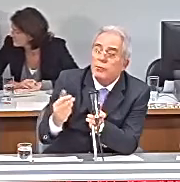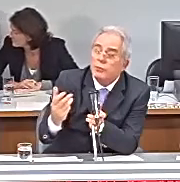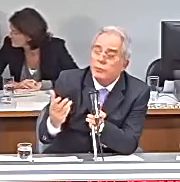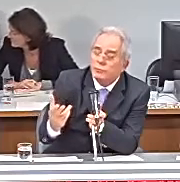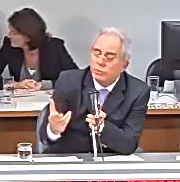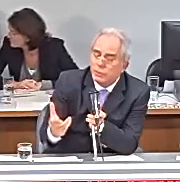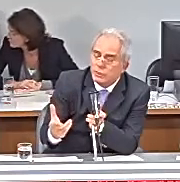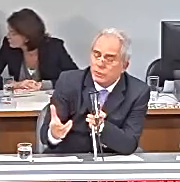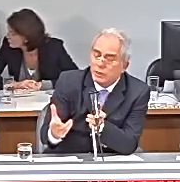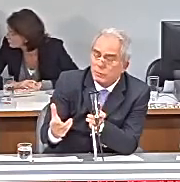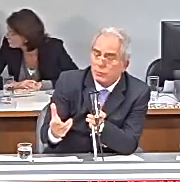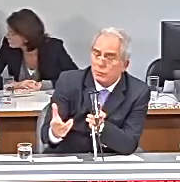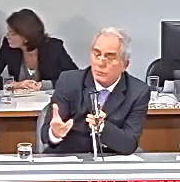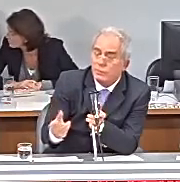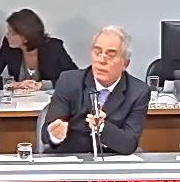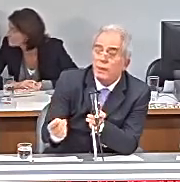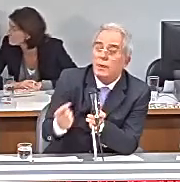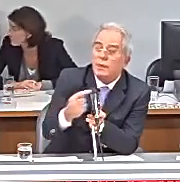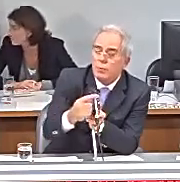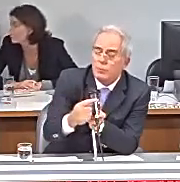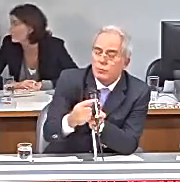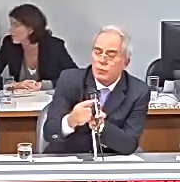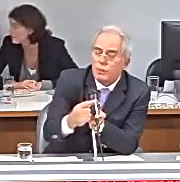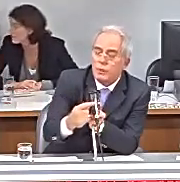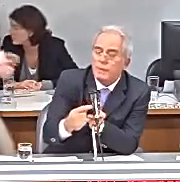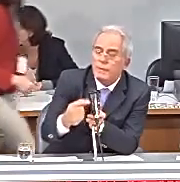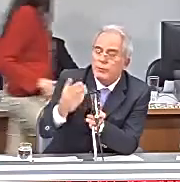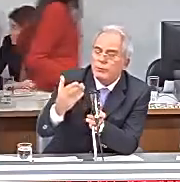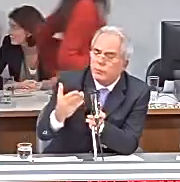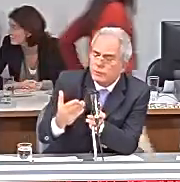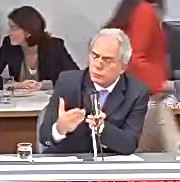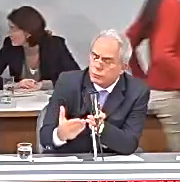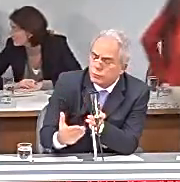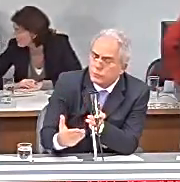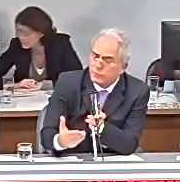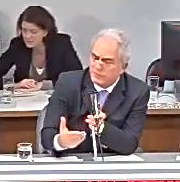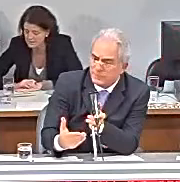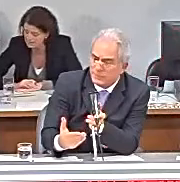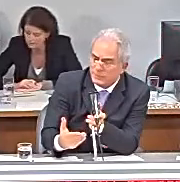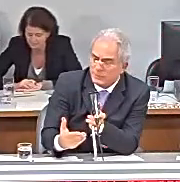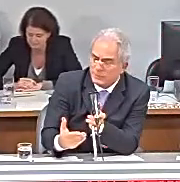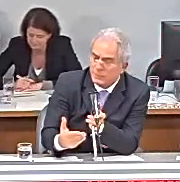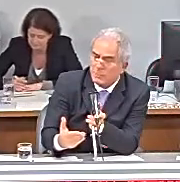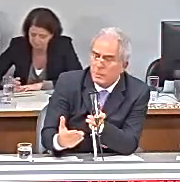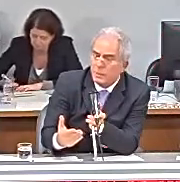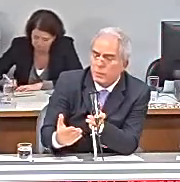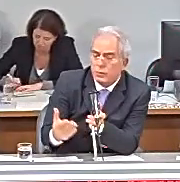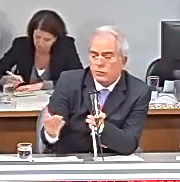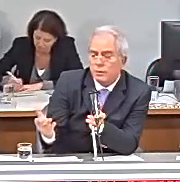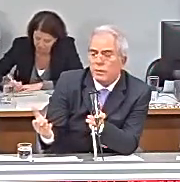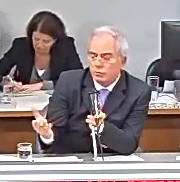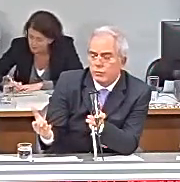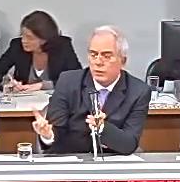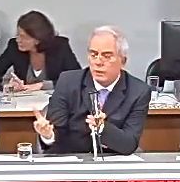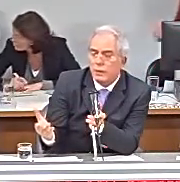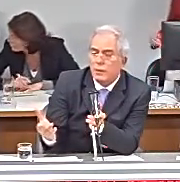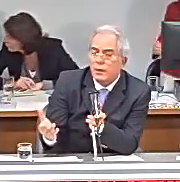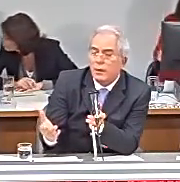com garantia de que as pessoas irão para a escola e terão toda a estrutura necessária, né?